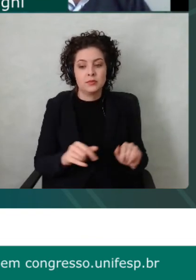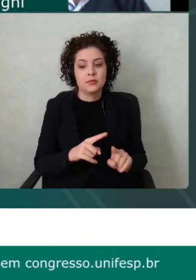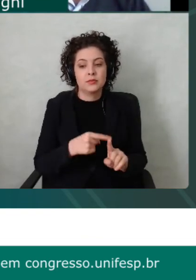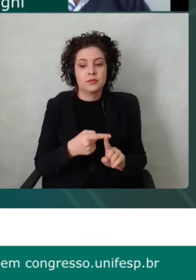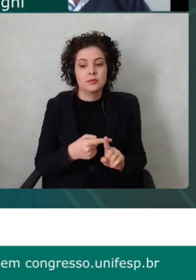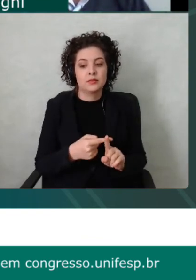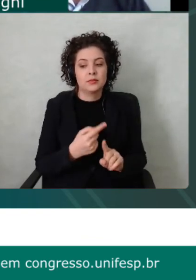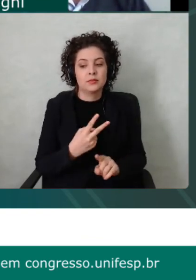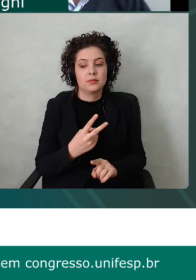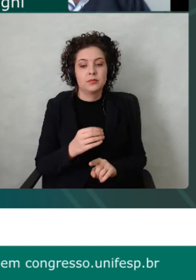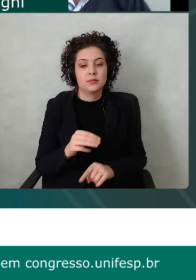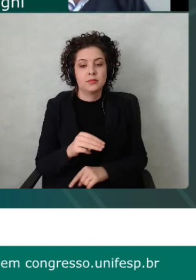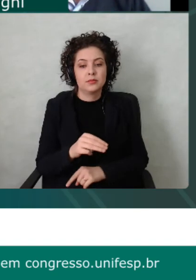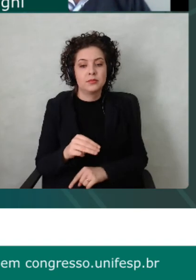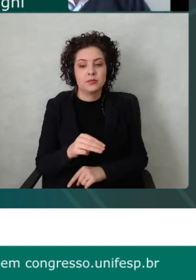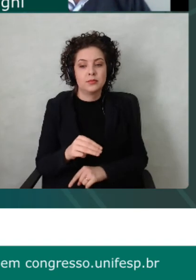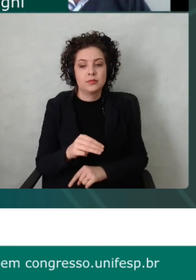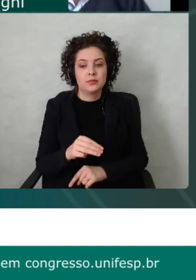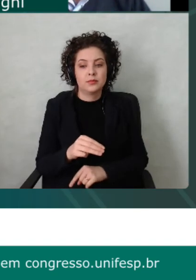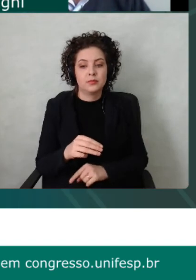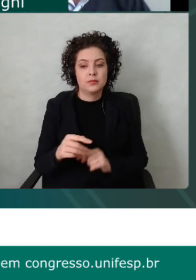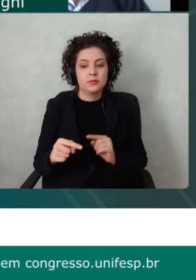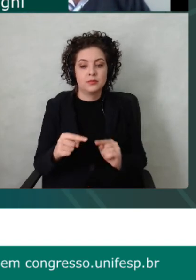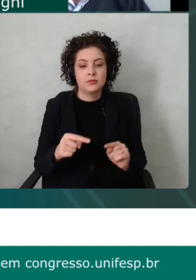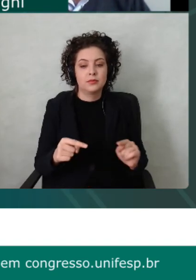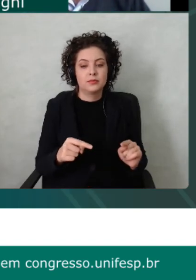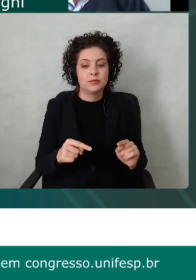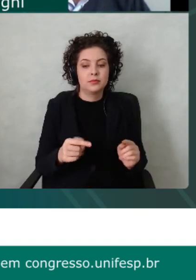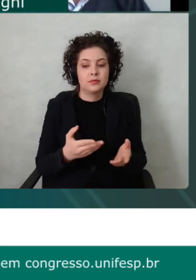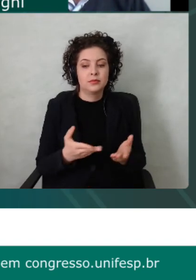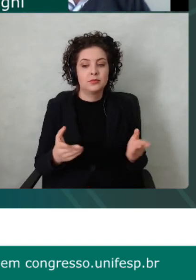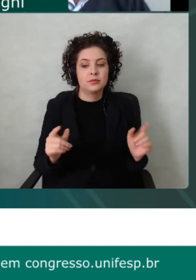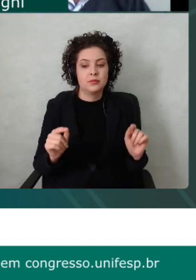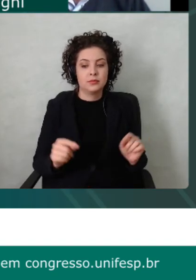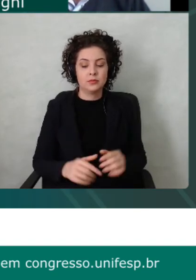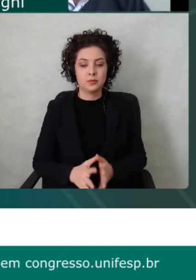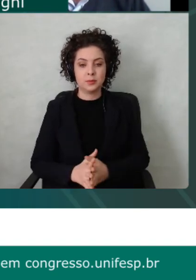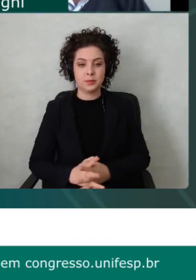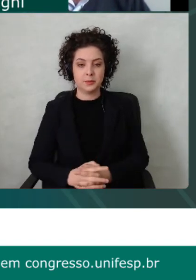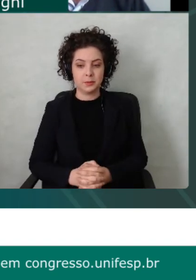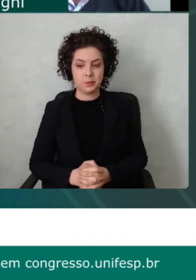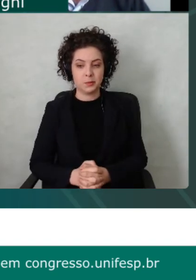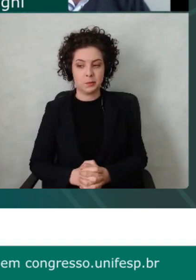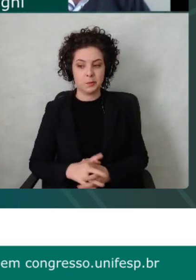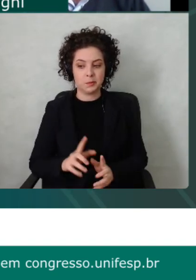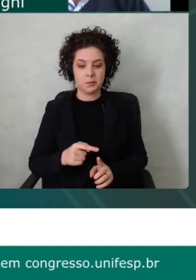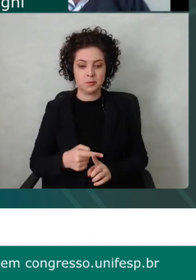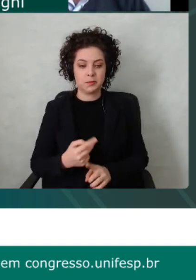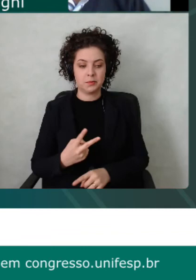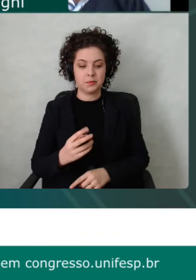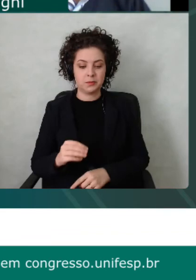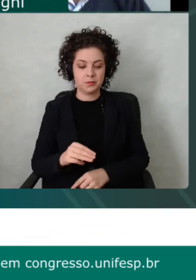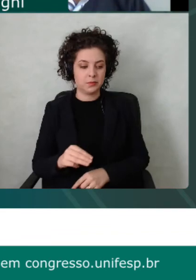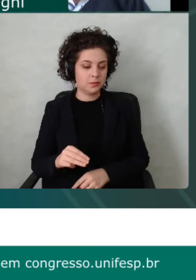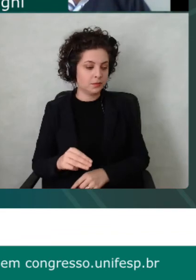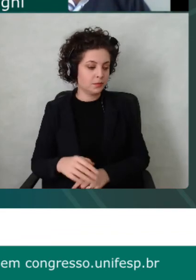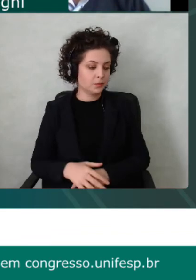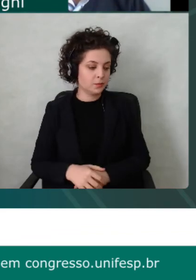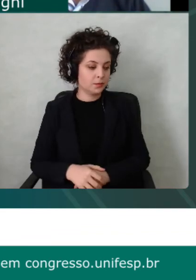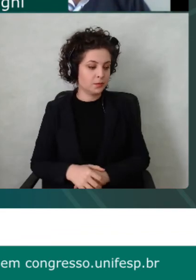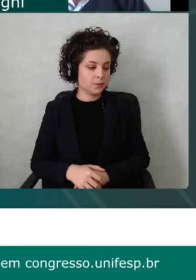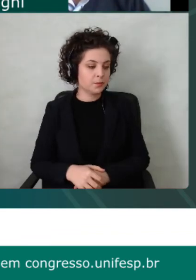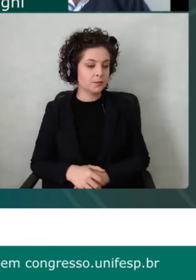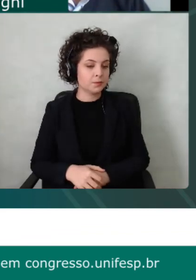vou perder a oportunidade de discutir com vocês aqui, mesmo a gente chegando, nós vamos ter mais 20 minutos de discussão, nós vamos invadir o tempo do intervalo.